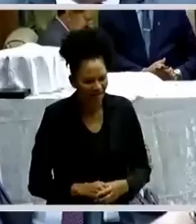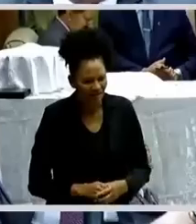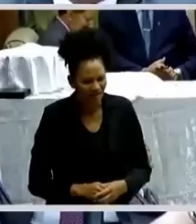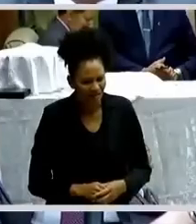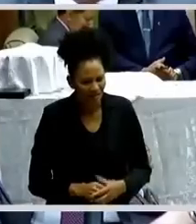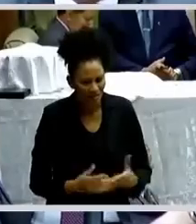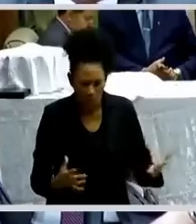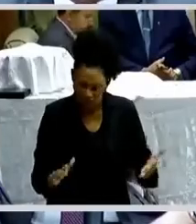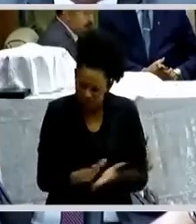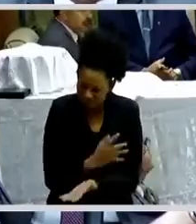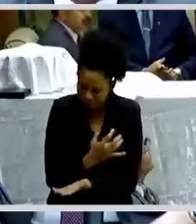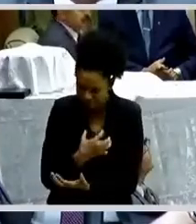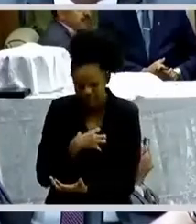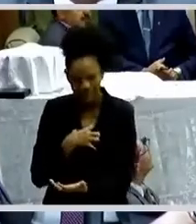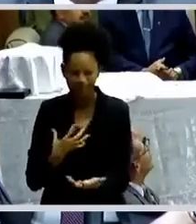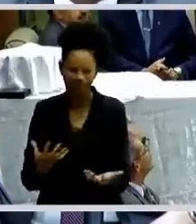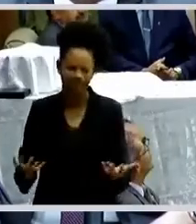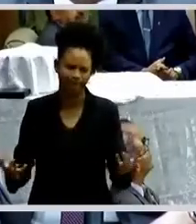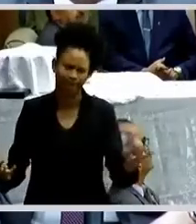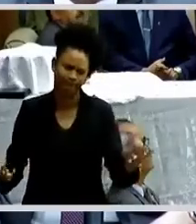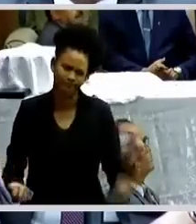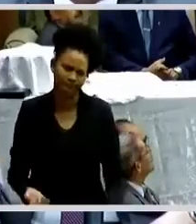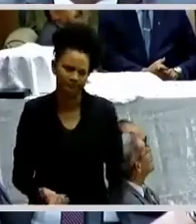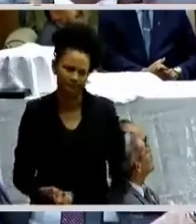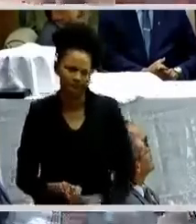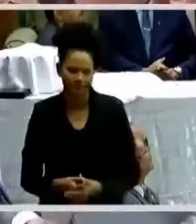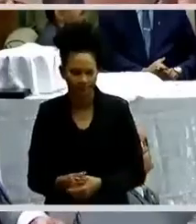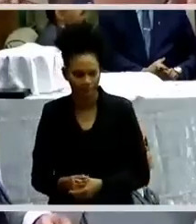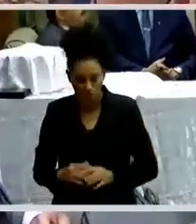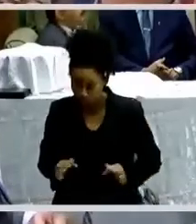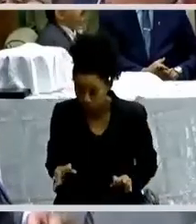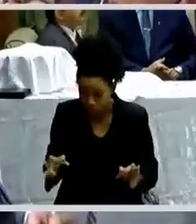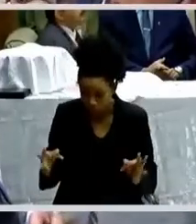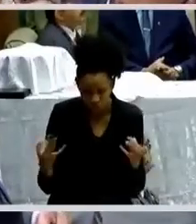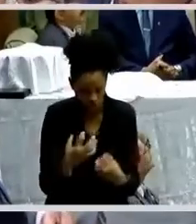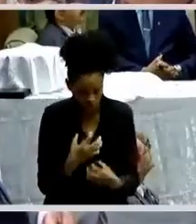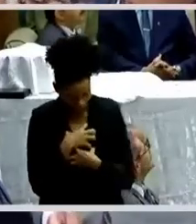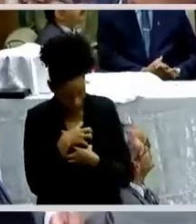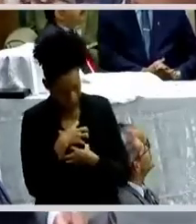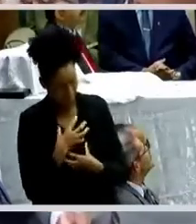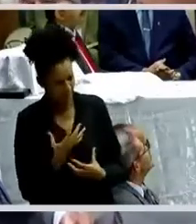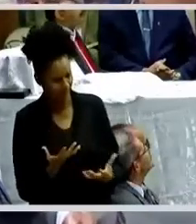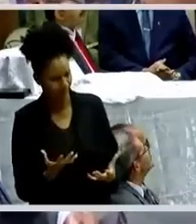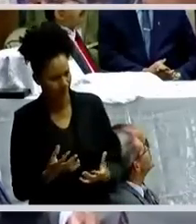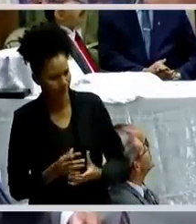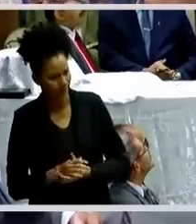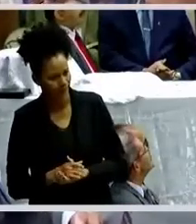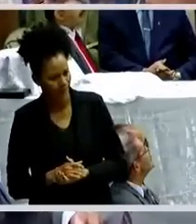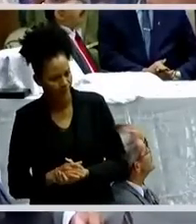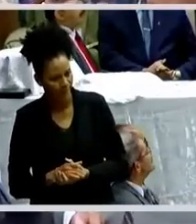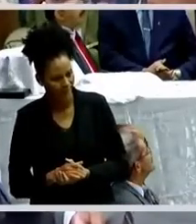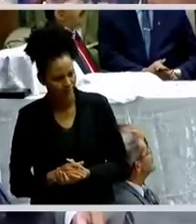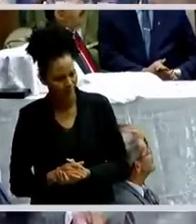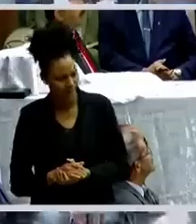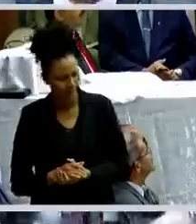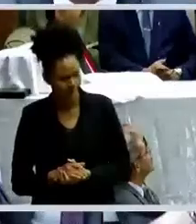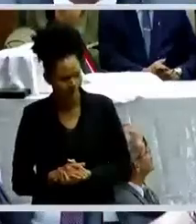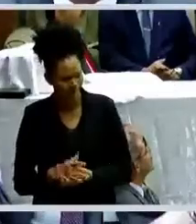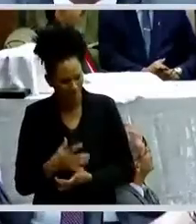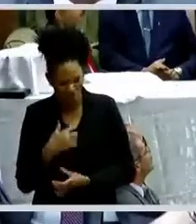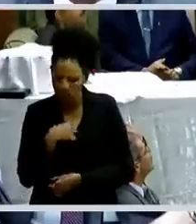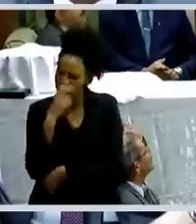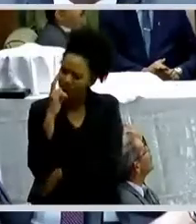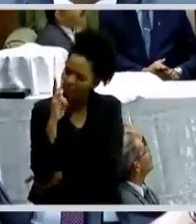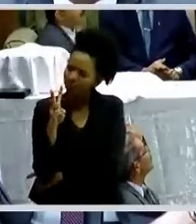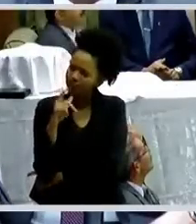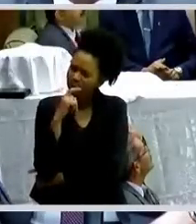decepcionaram. Todos decepcionaram. O que me chamou a atenção